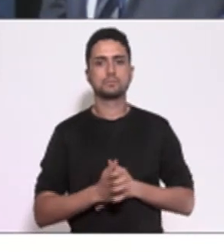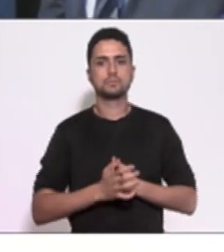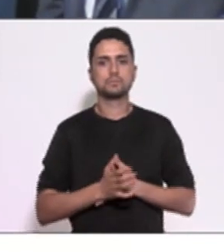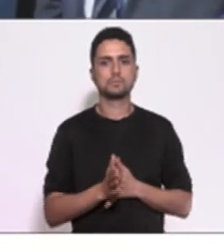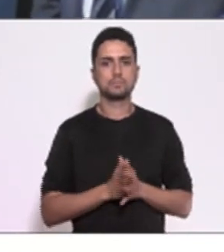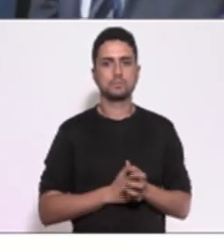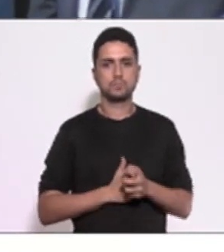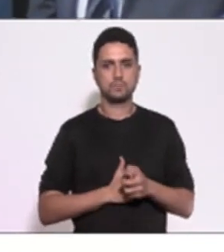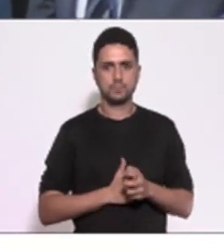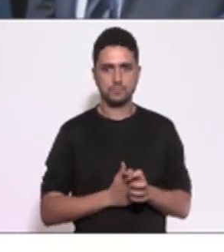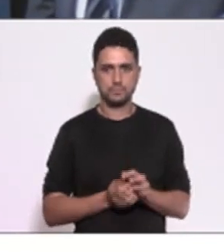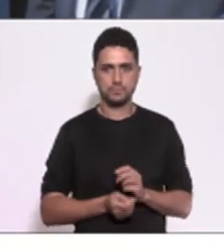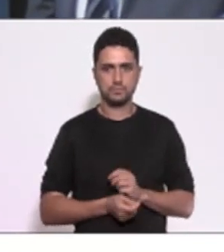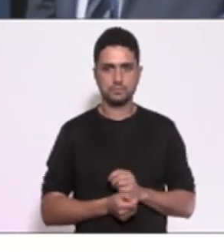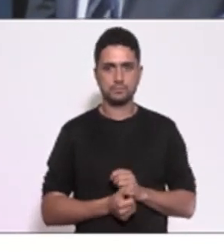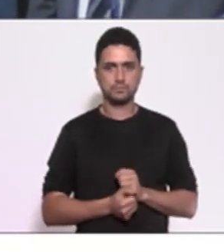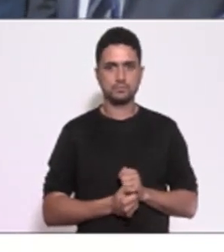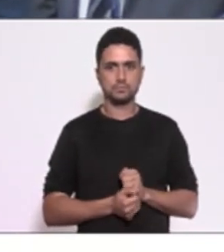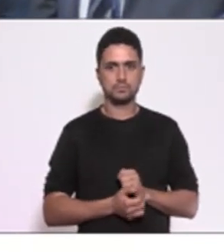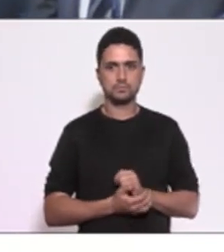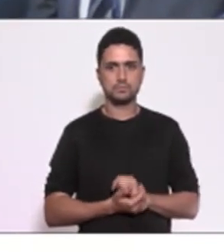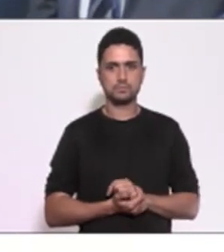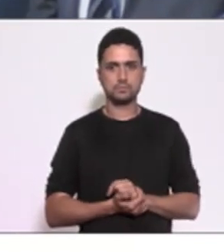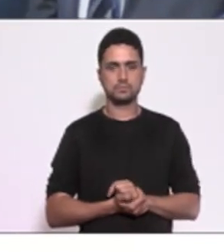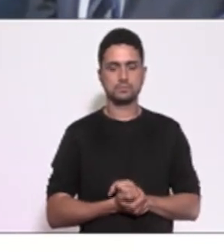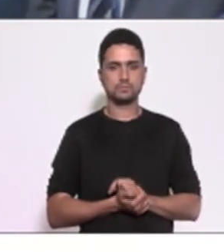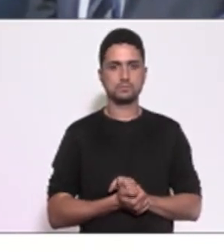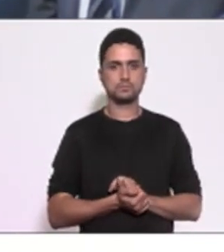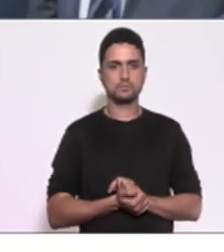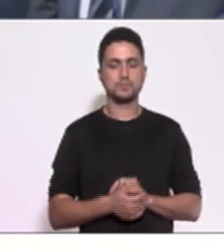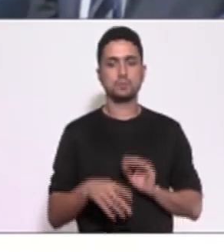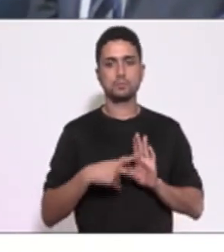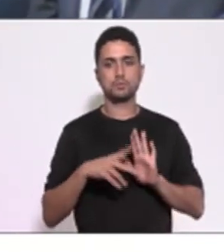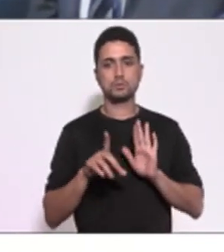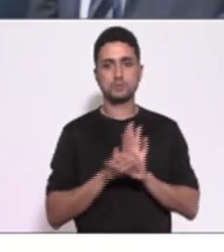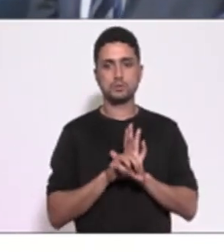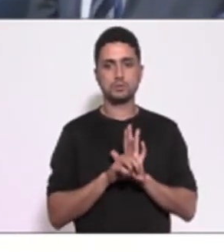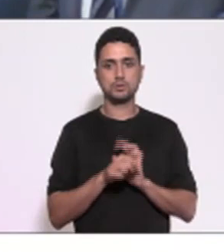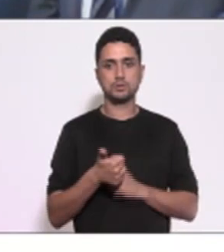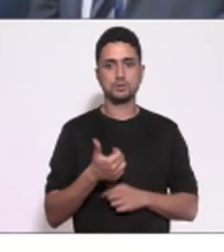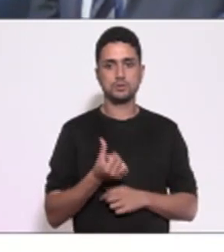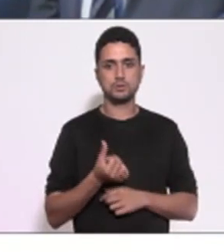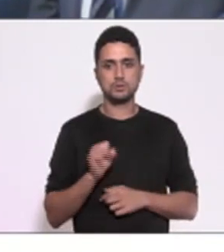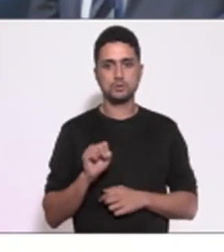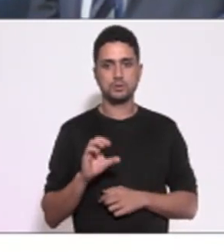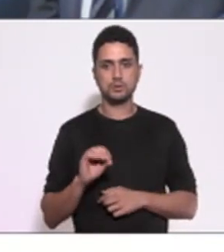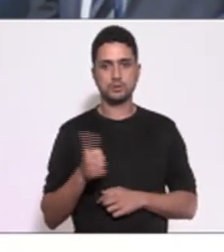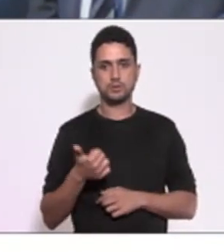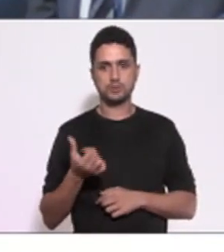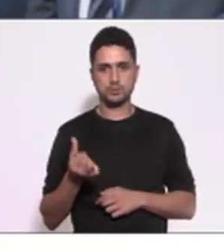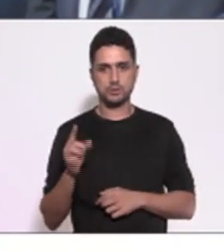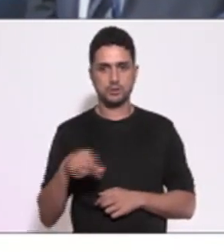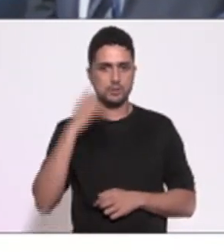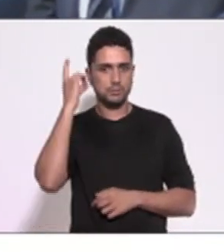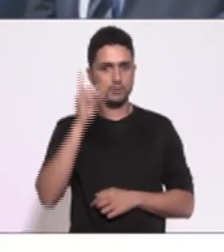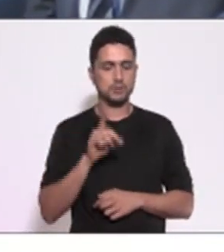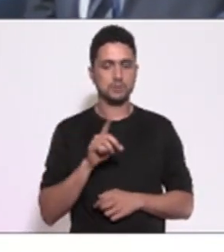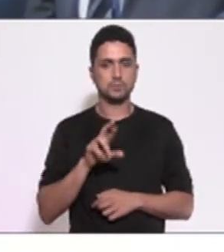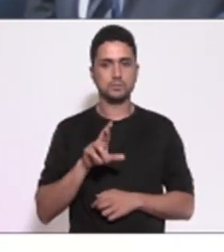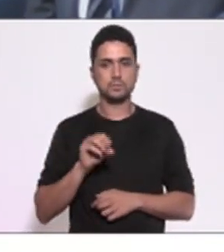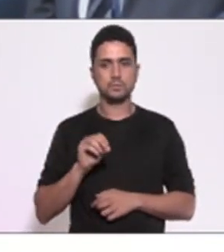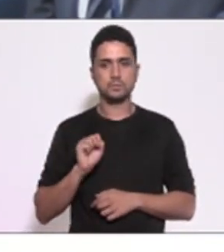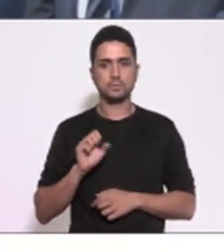aprovados, vai a redação do vencido para a segunda discussão. Projeto de lei 1680 de 2016, de autoria do deputado Rosenberg